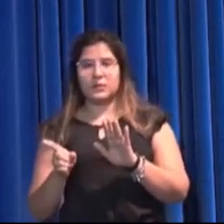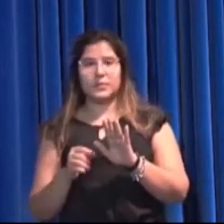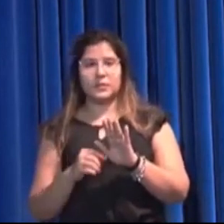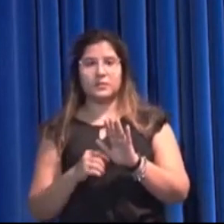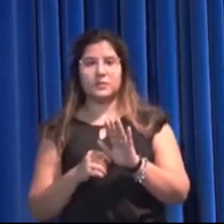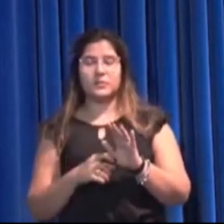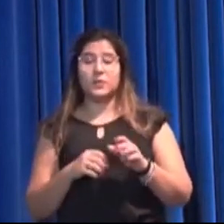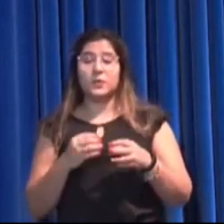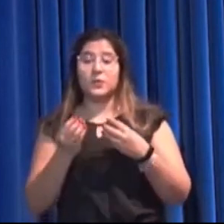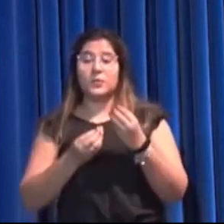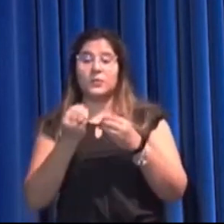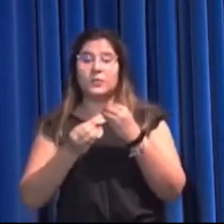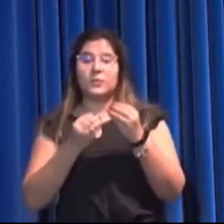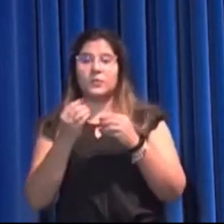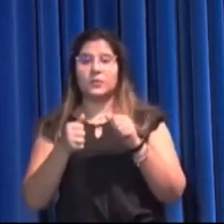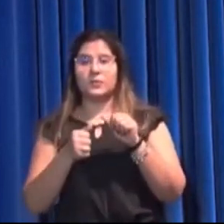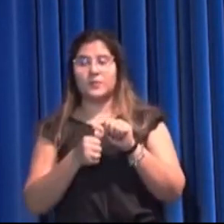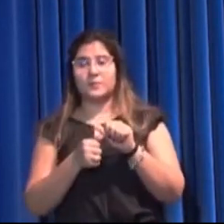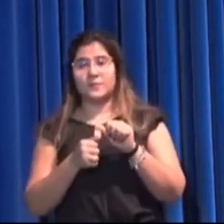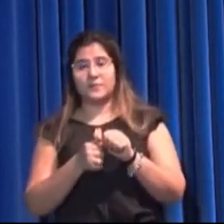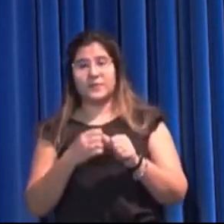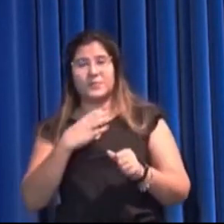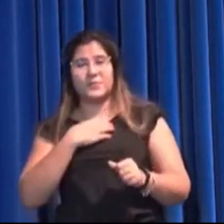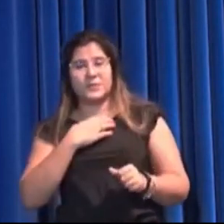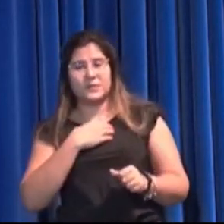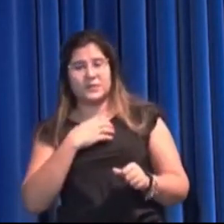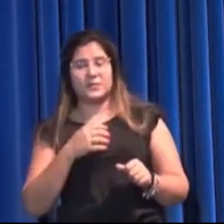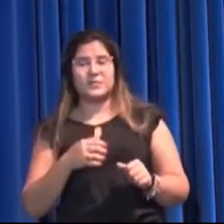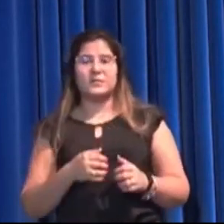Como que eu tenho feito, de que maneira, de que forma?